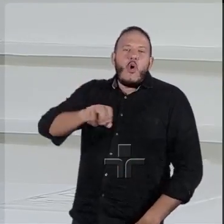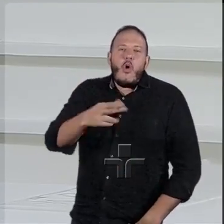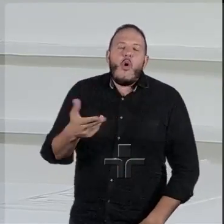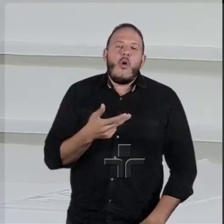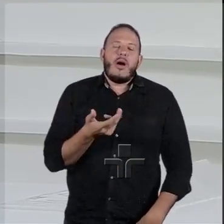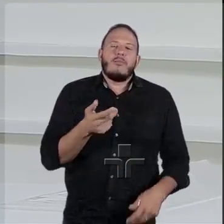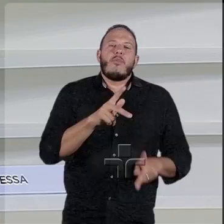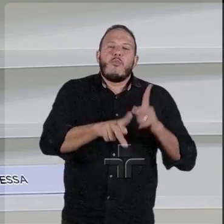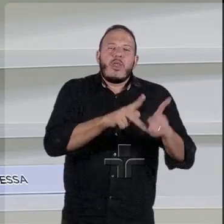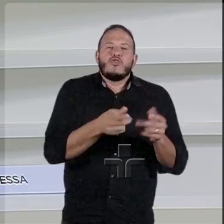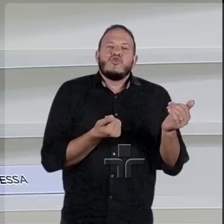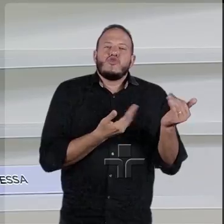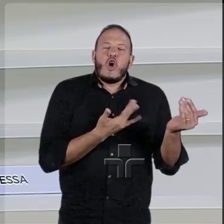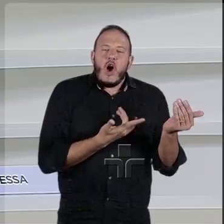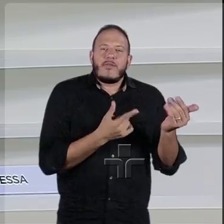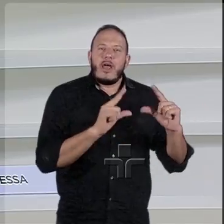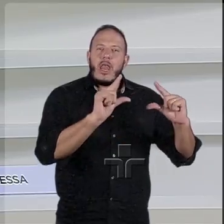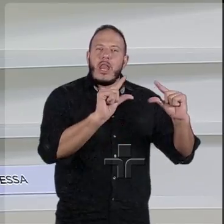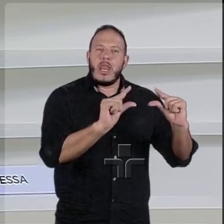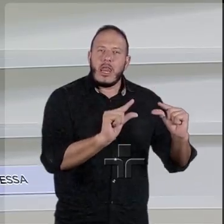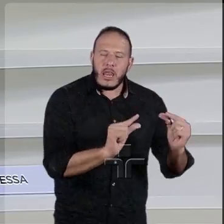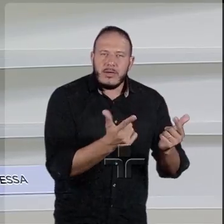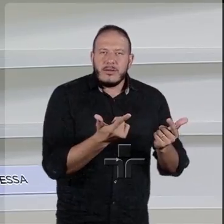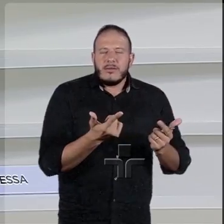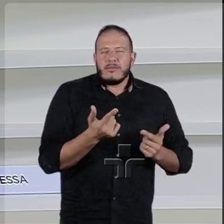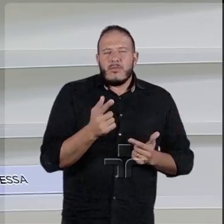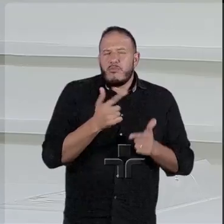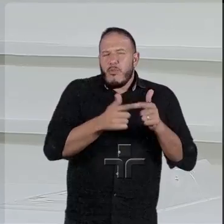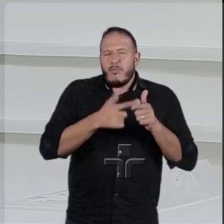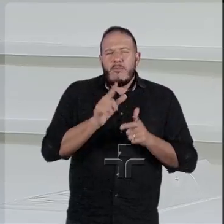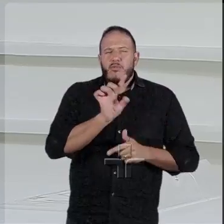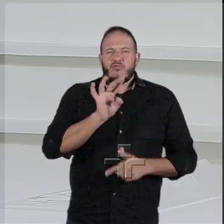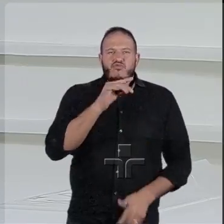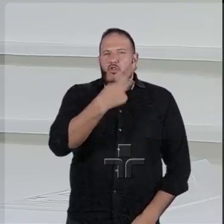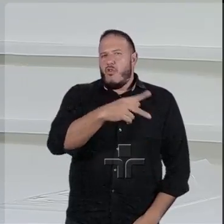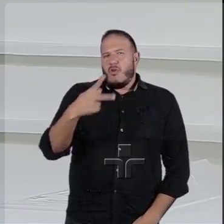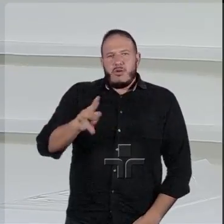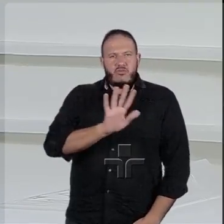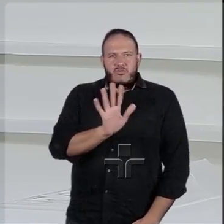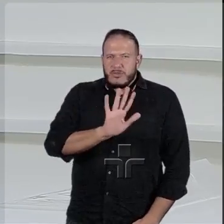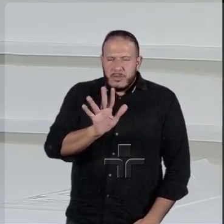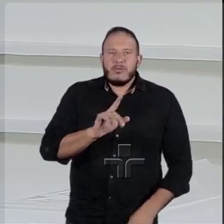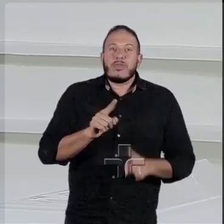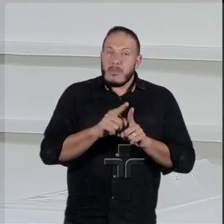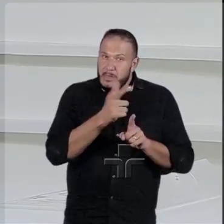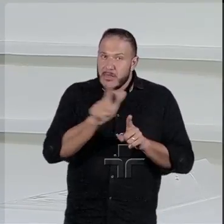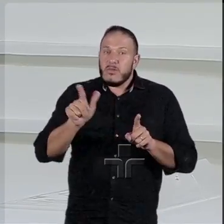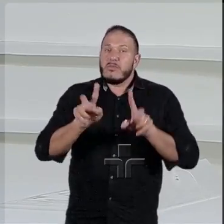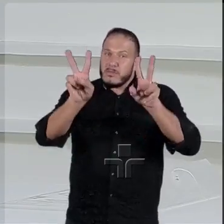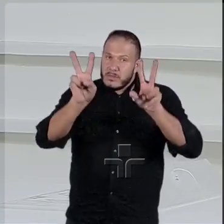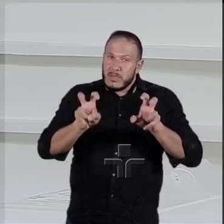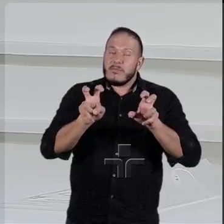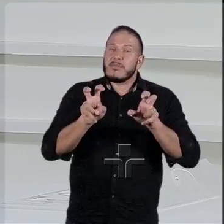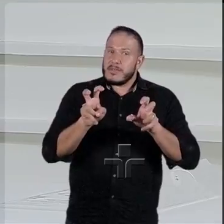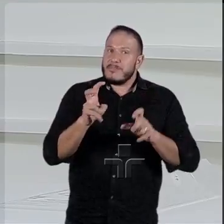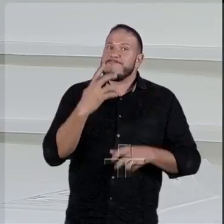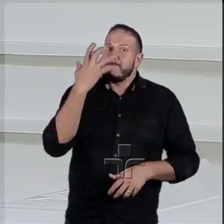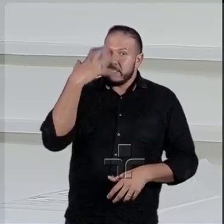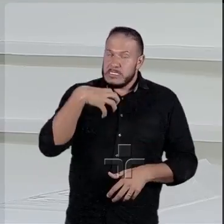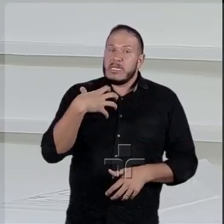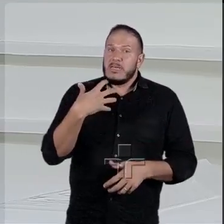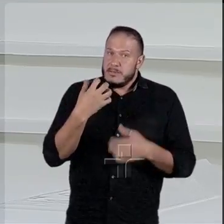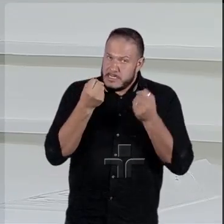jovem diminuindo e, portanto, contribuindo menos. Há também uma outra questão muito séria e que está sendo